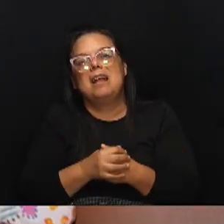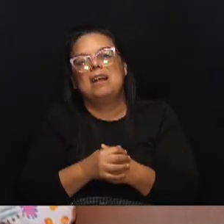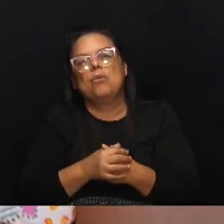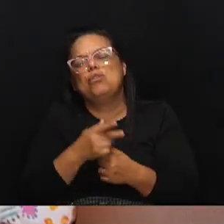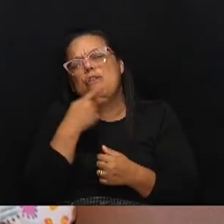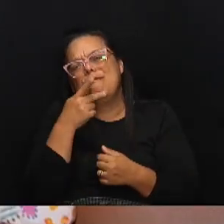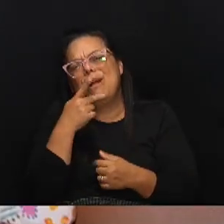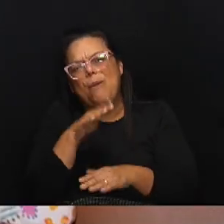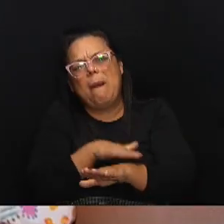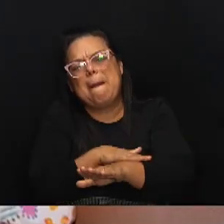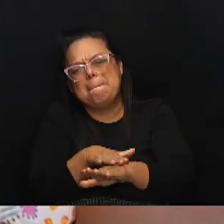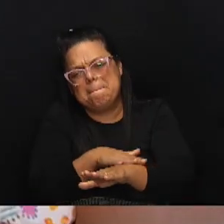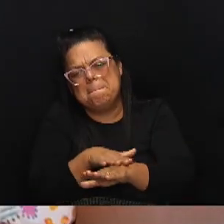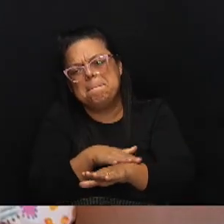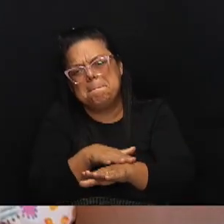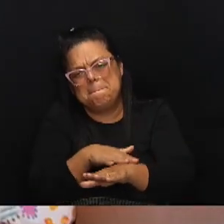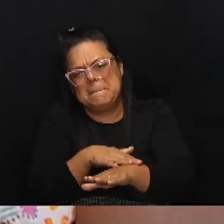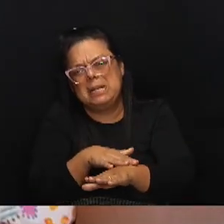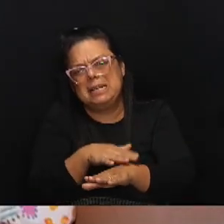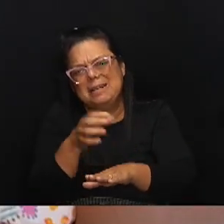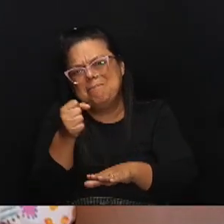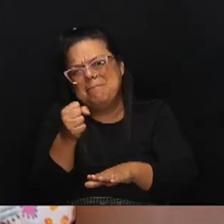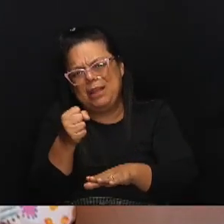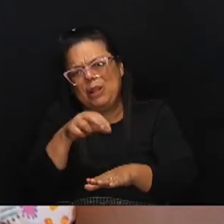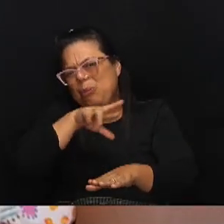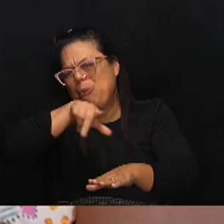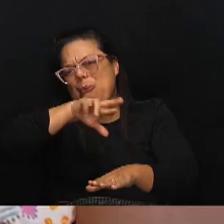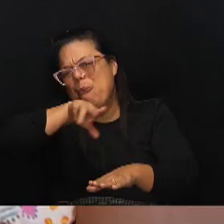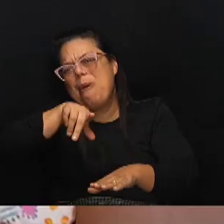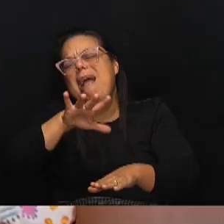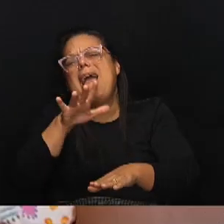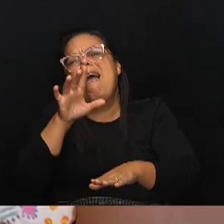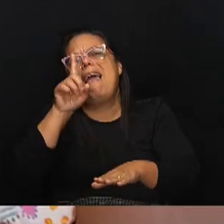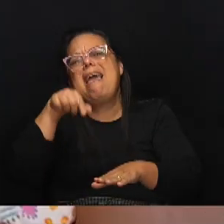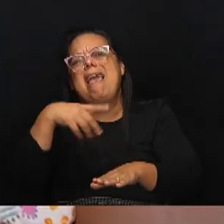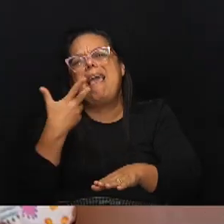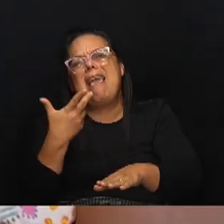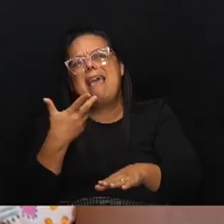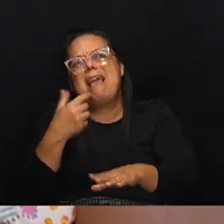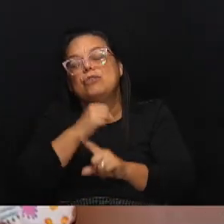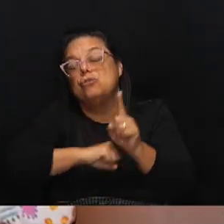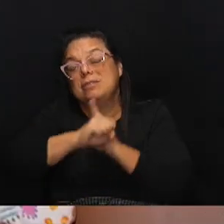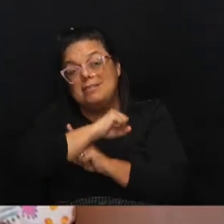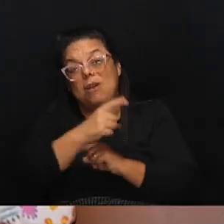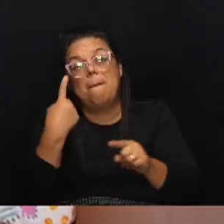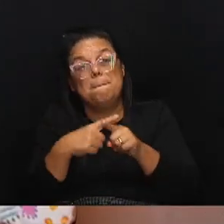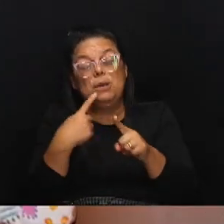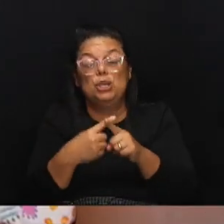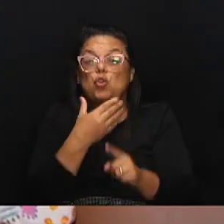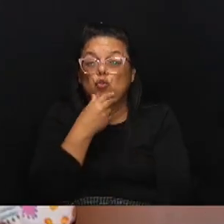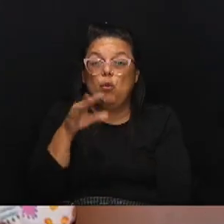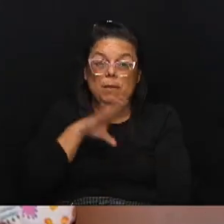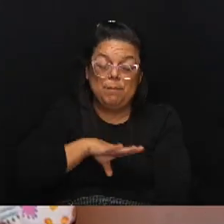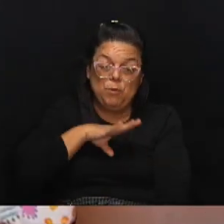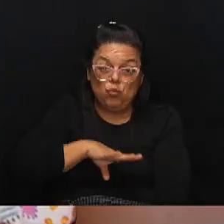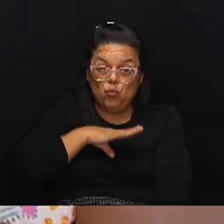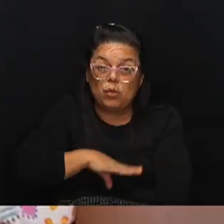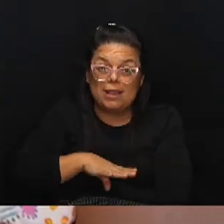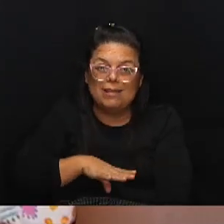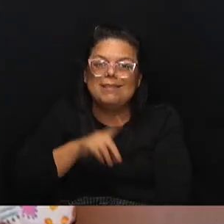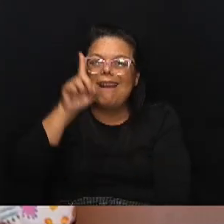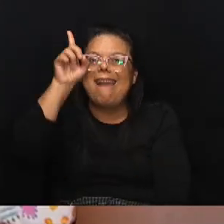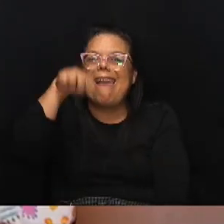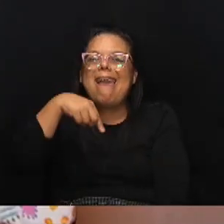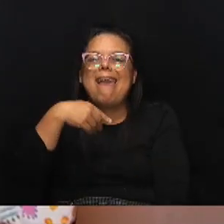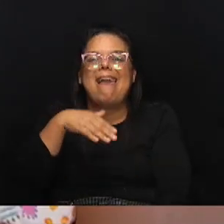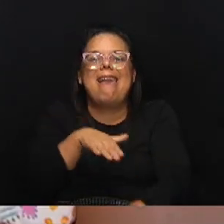branca, não acreditem na cor branca, eu estou dizendo a condição social, porque os portugueses de origem, eles são